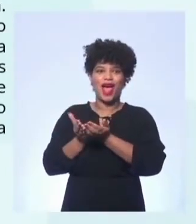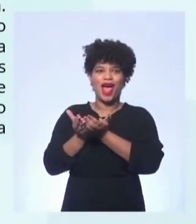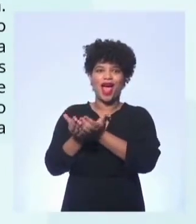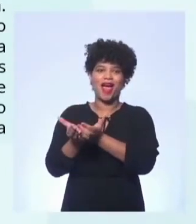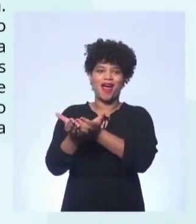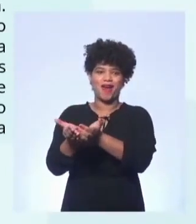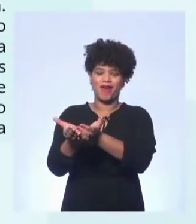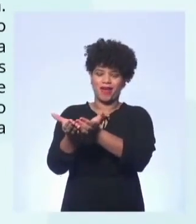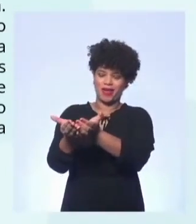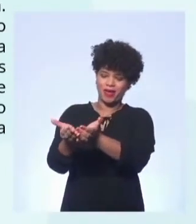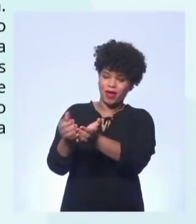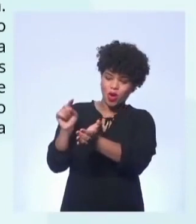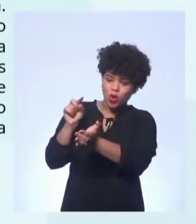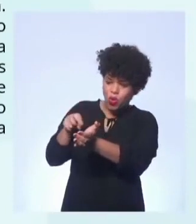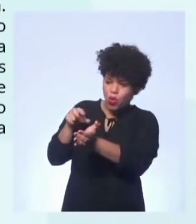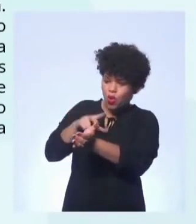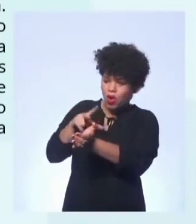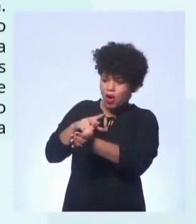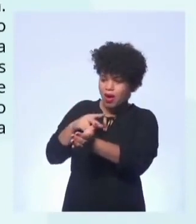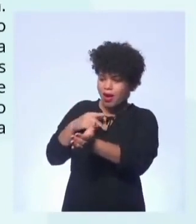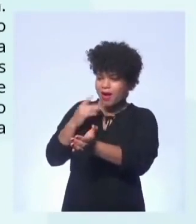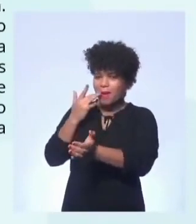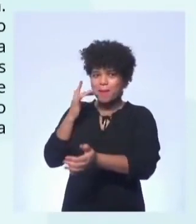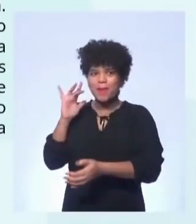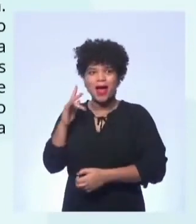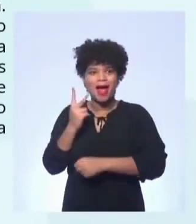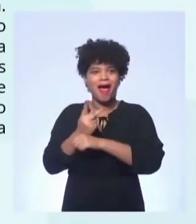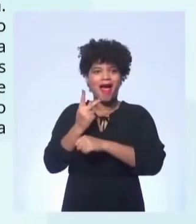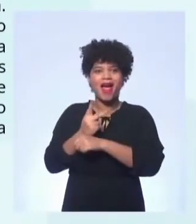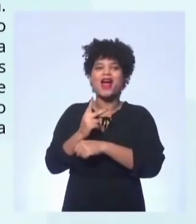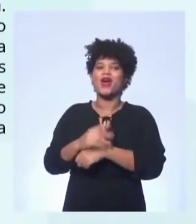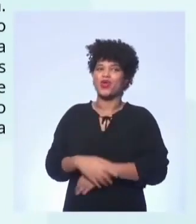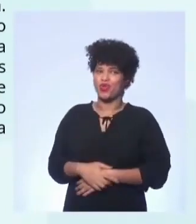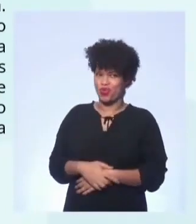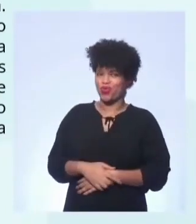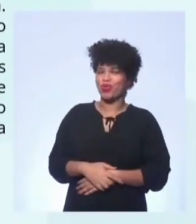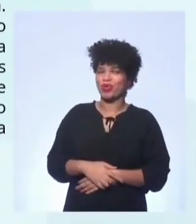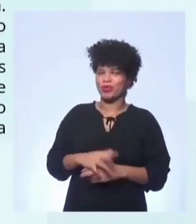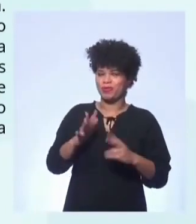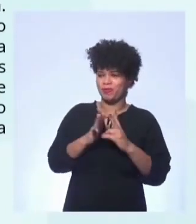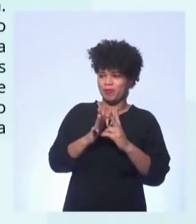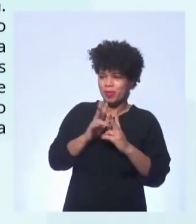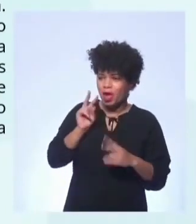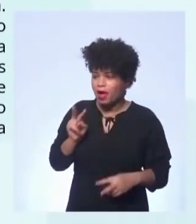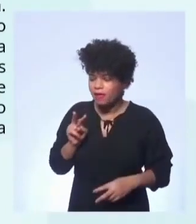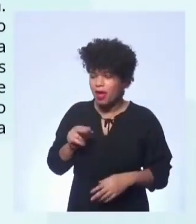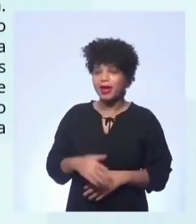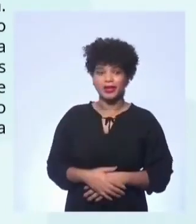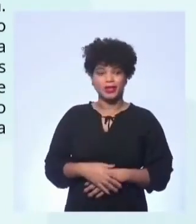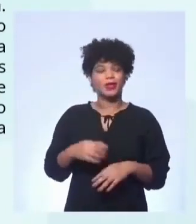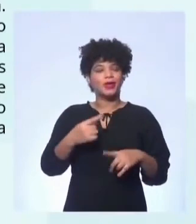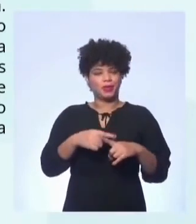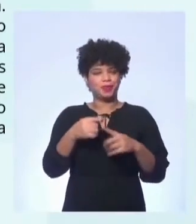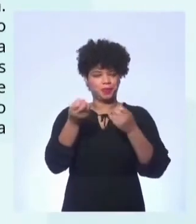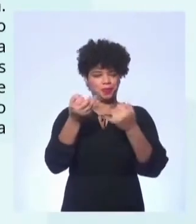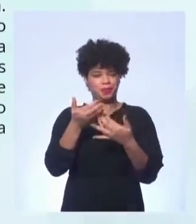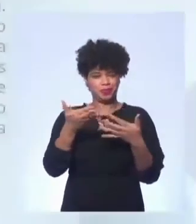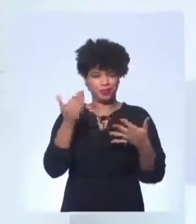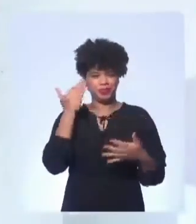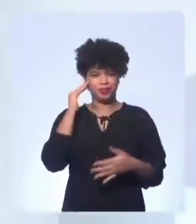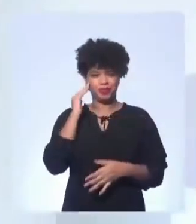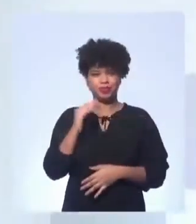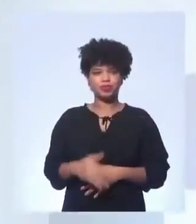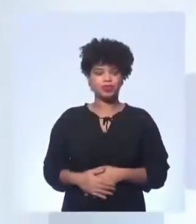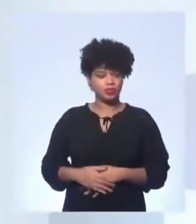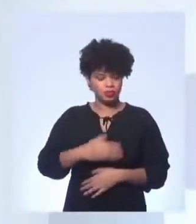na embarcação. Ou seja, no momento em que os portugueses, ali